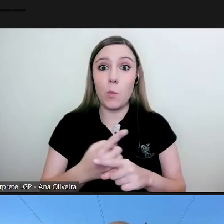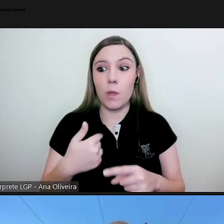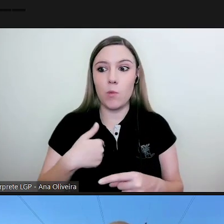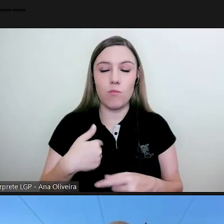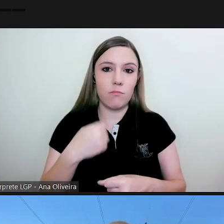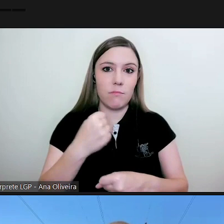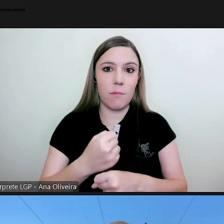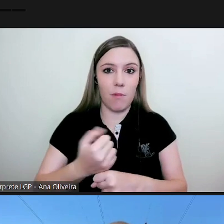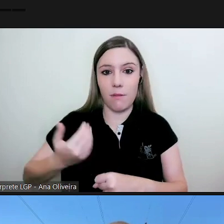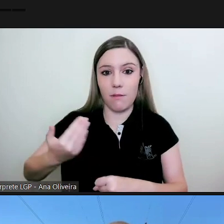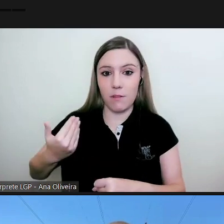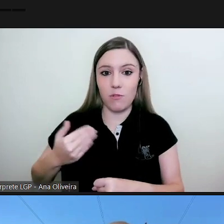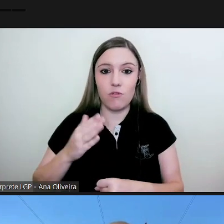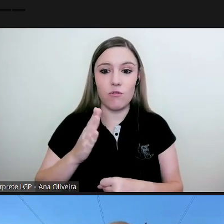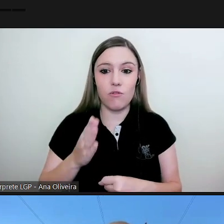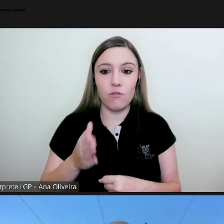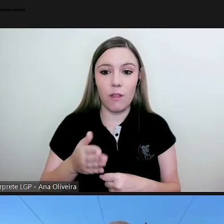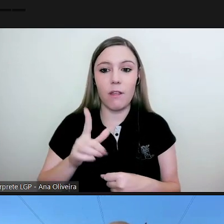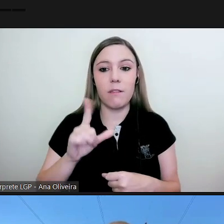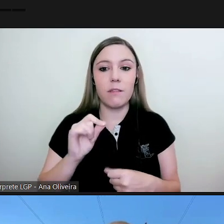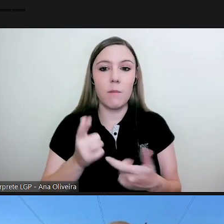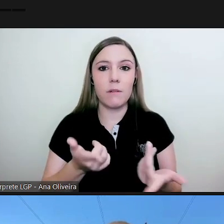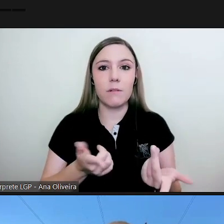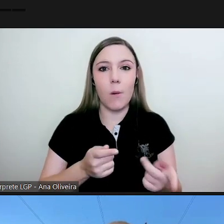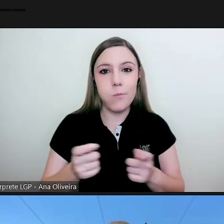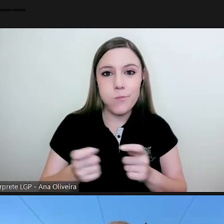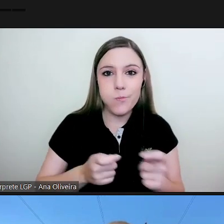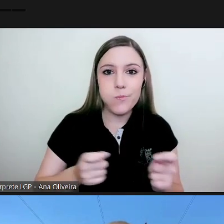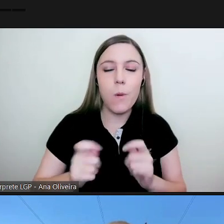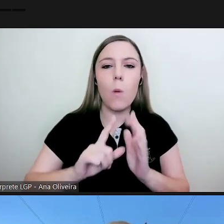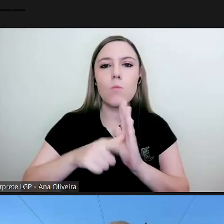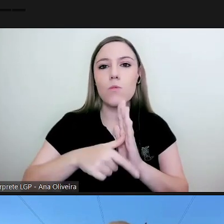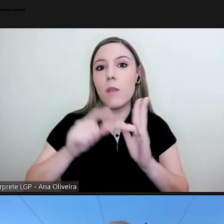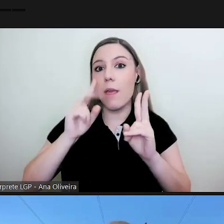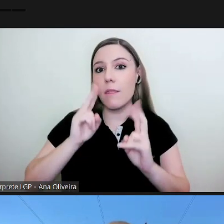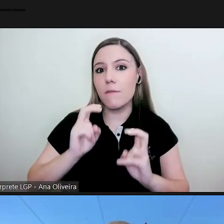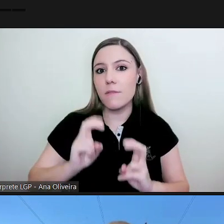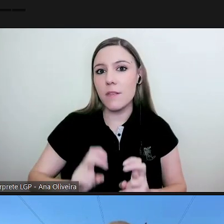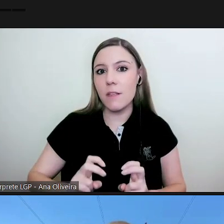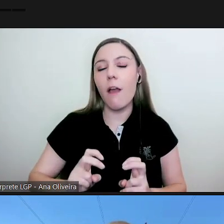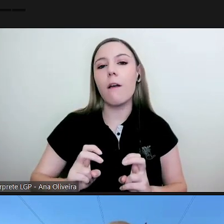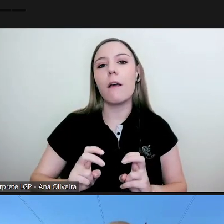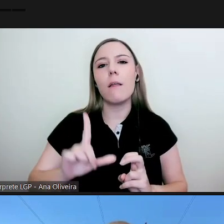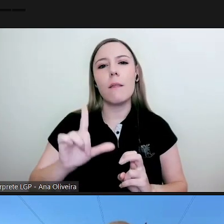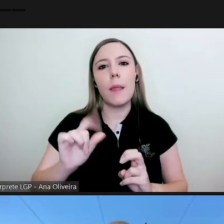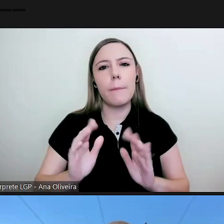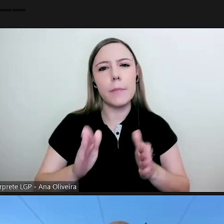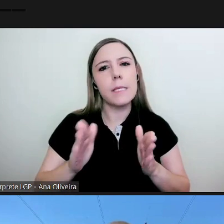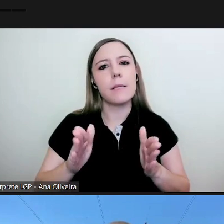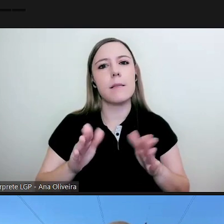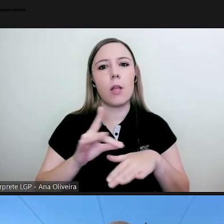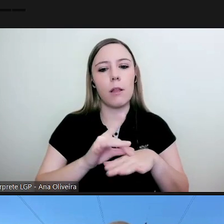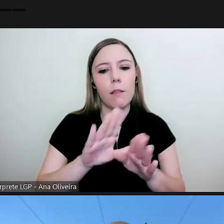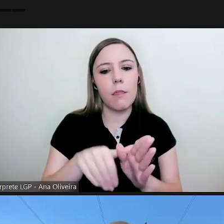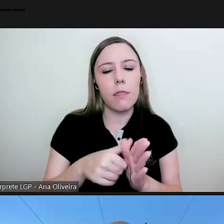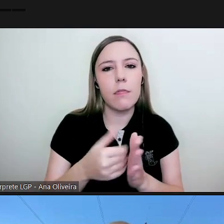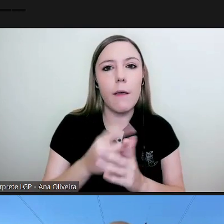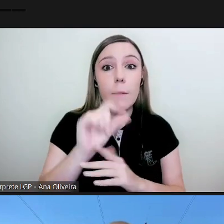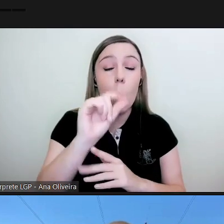trabalhado, dirigido, coordenado um projeto de investigação que implicou também mapeamento do estado da